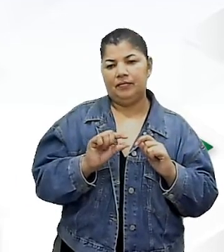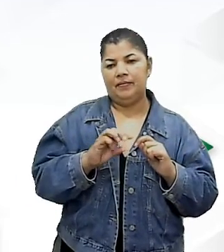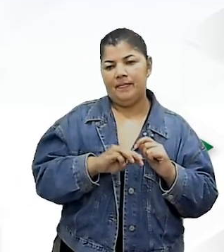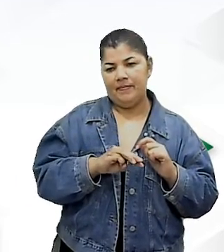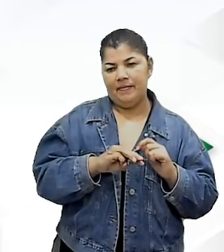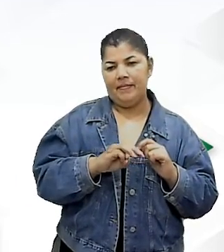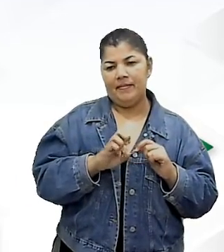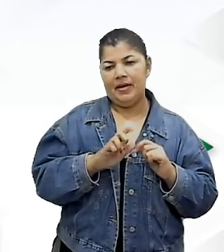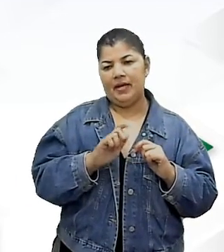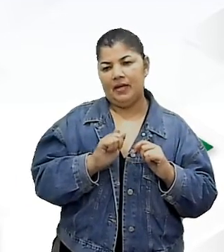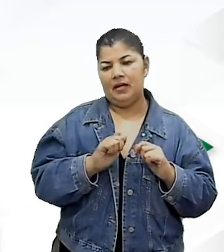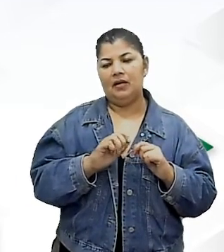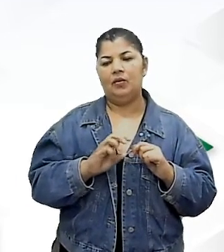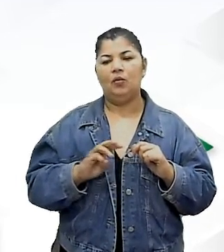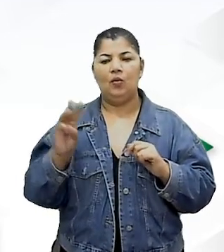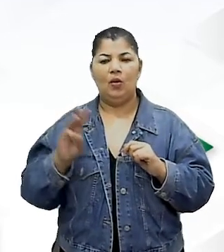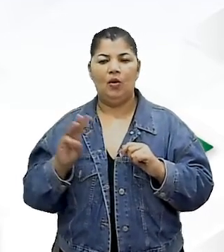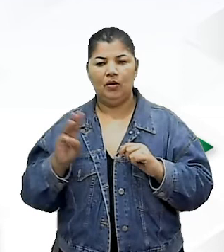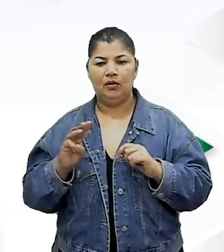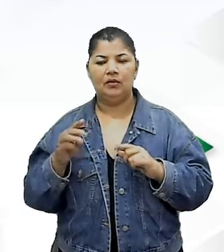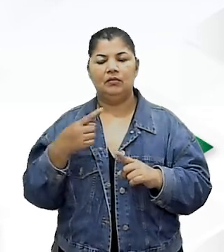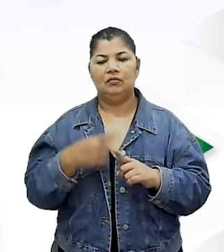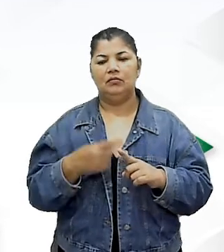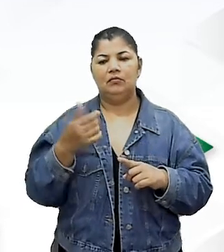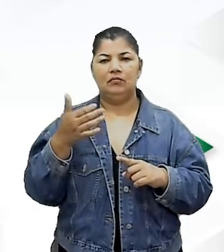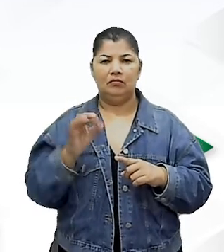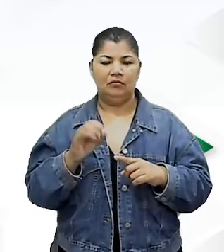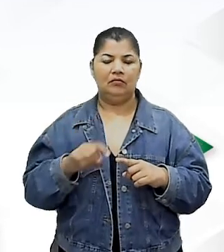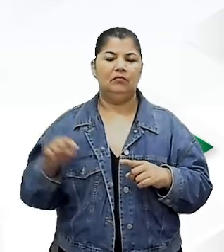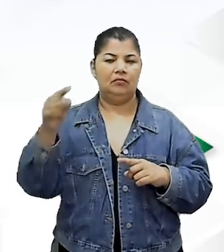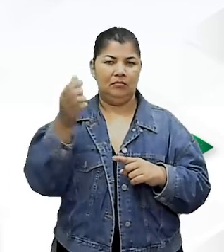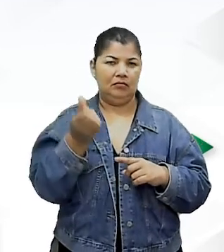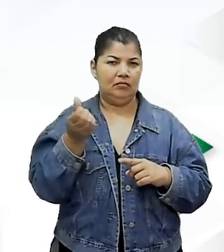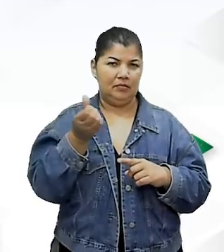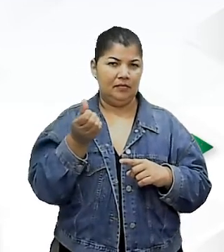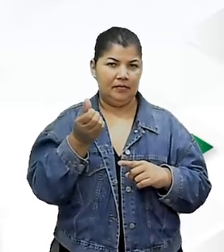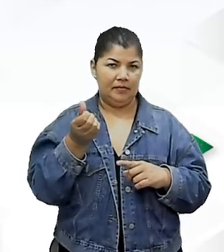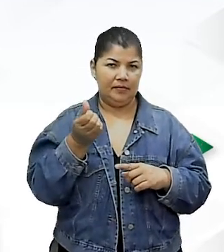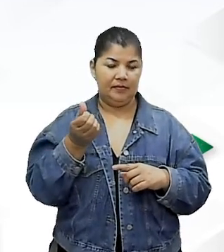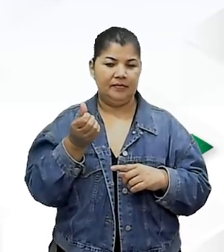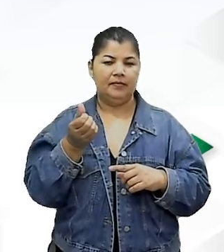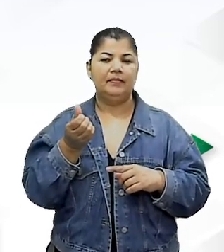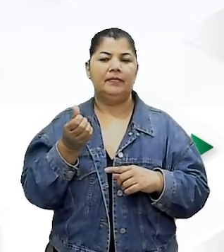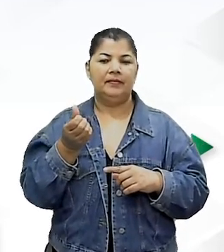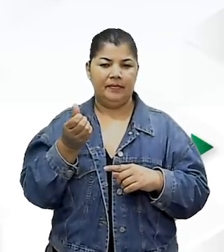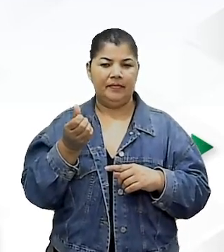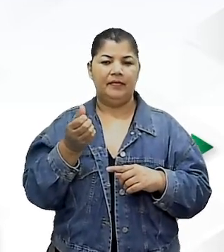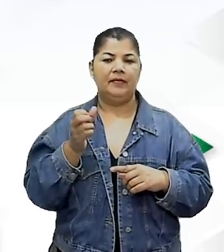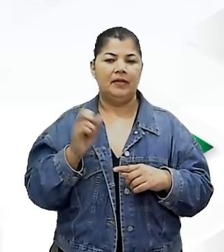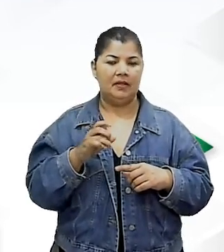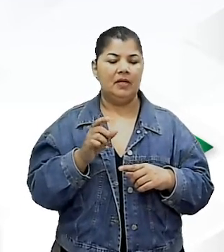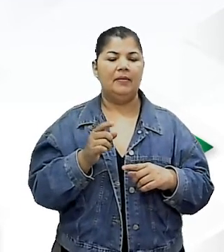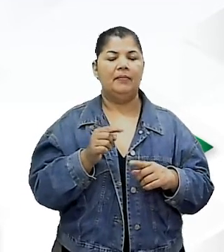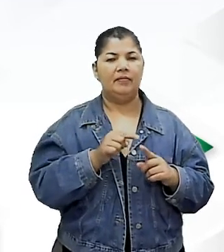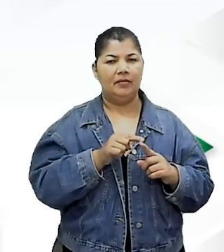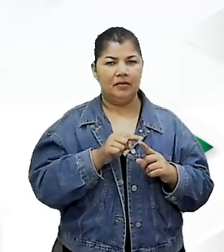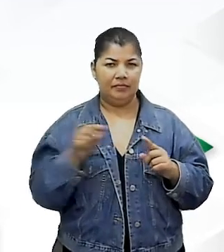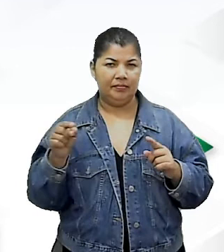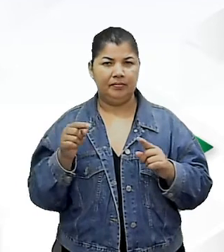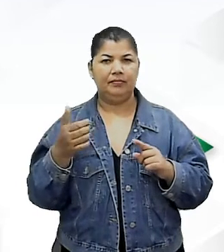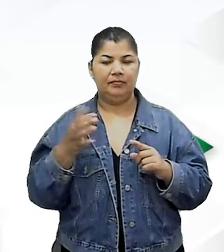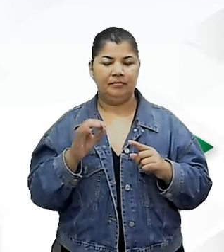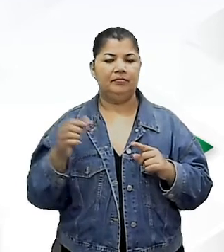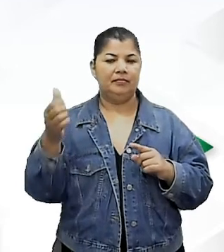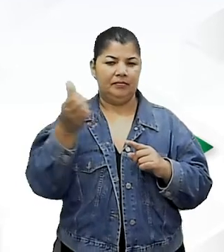eu vou multiplicar, né, por 10 a sexta, tá bom? Sempre do maior para o menor a gente multiplica. E